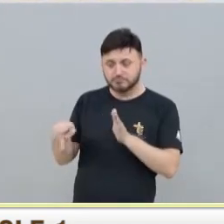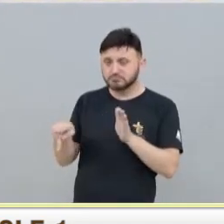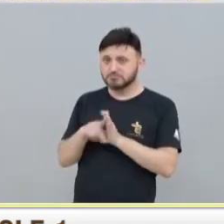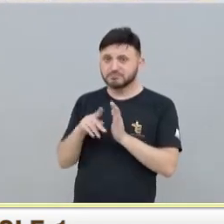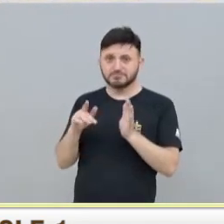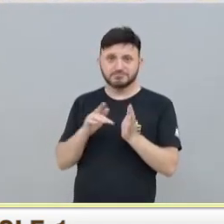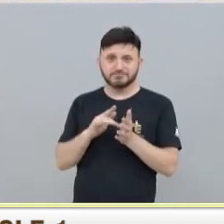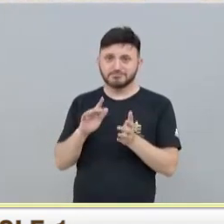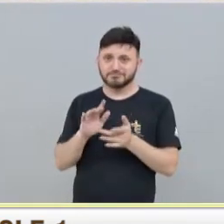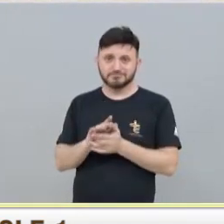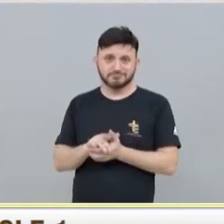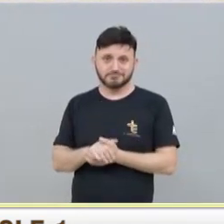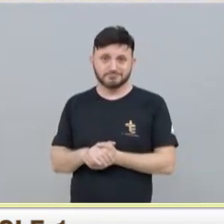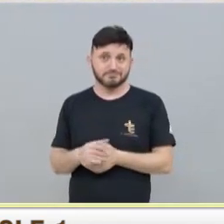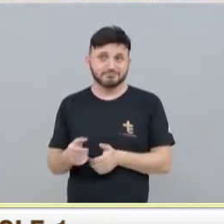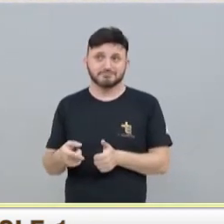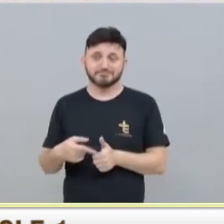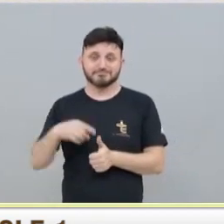cristo